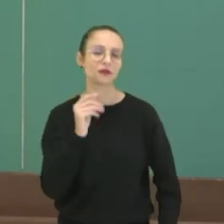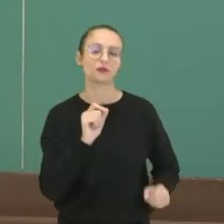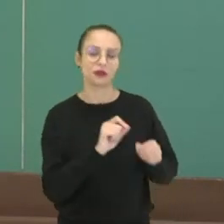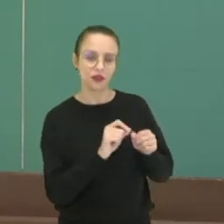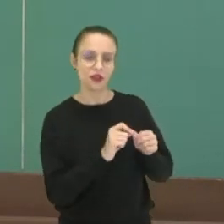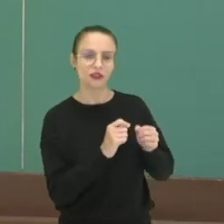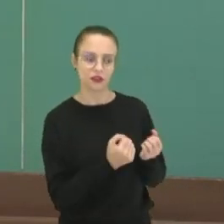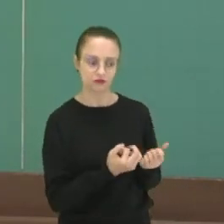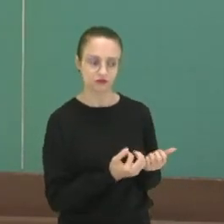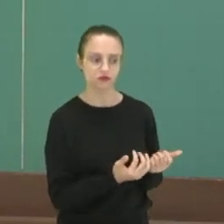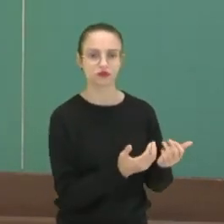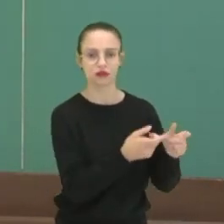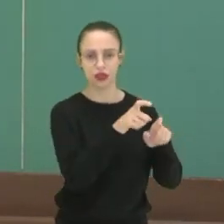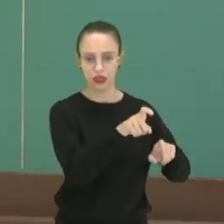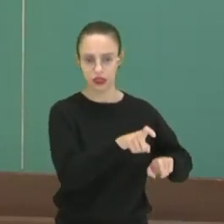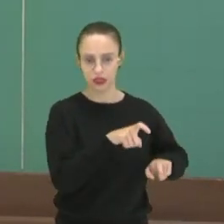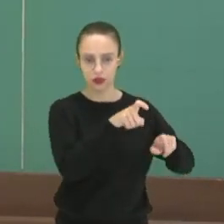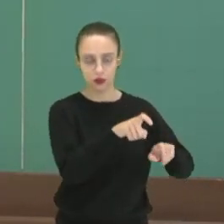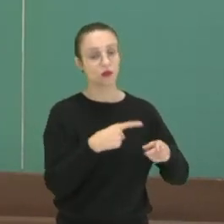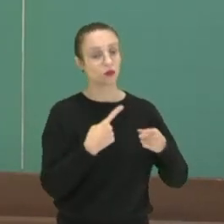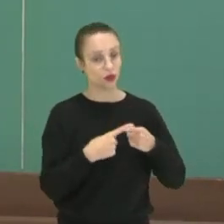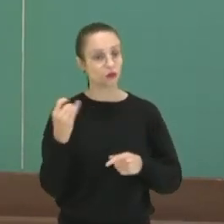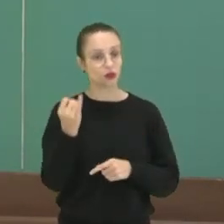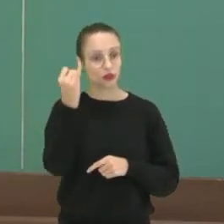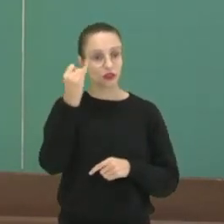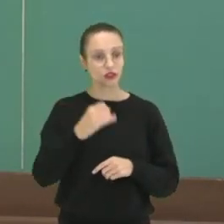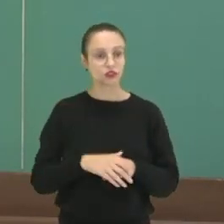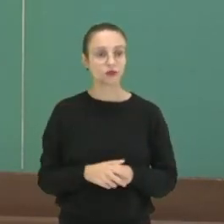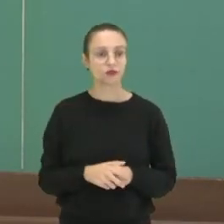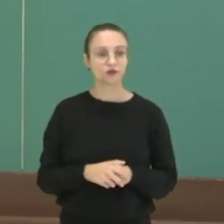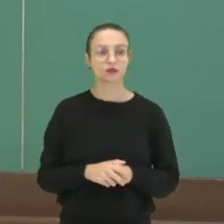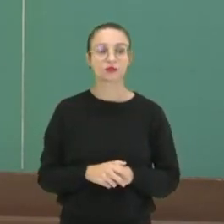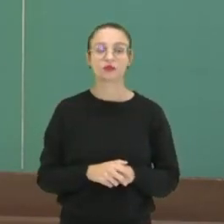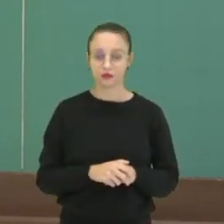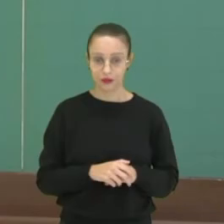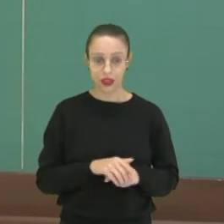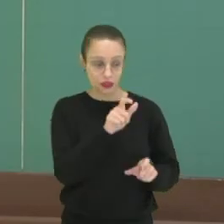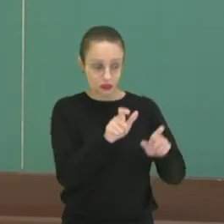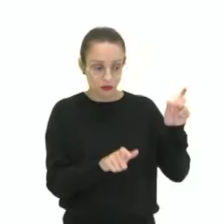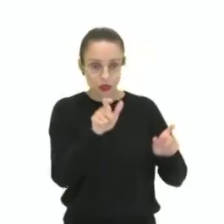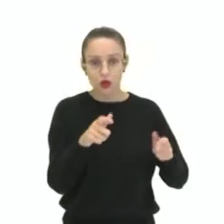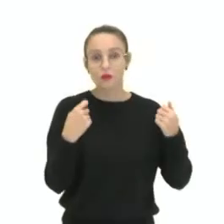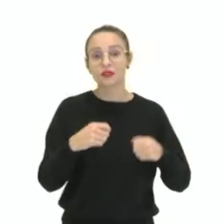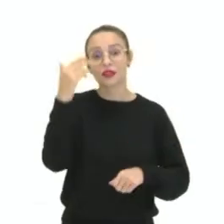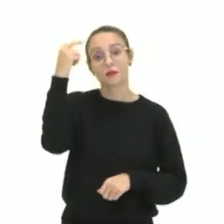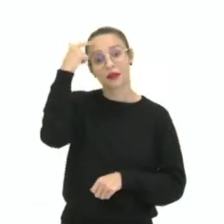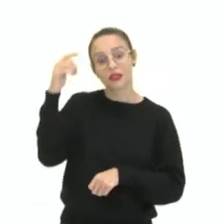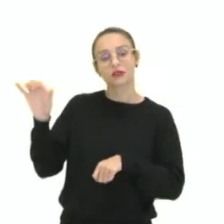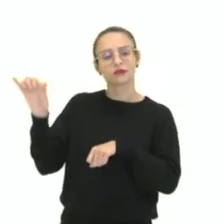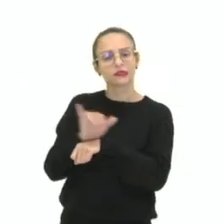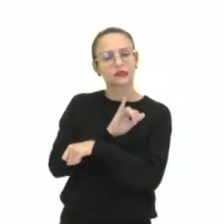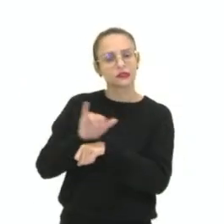desenvolver a atividade agrícola, né? Porque ela é importantíssima. O ser humano precisa pensar em medidas que